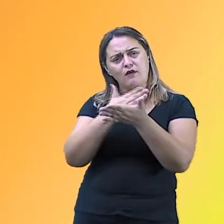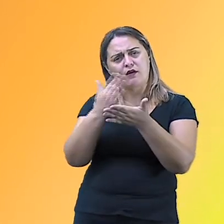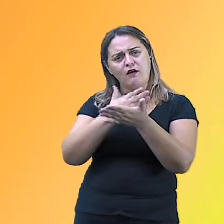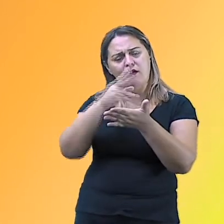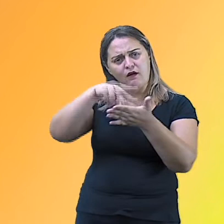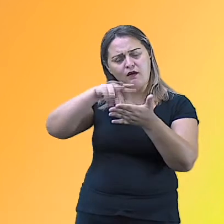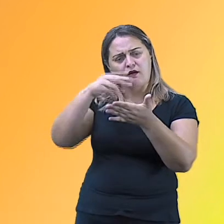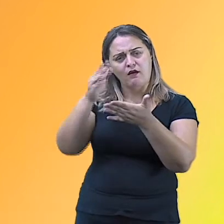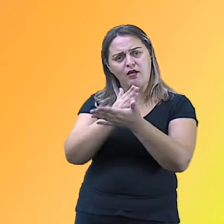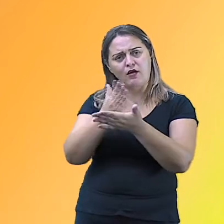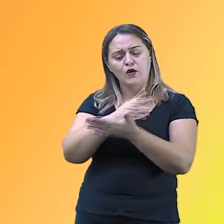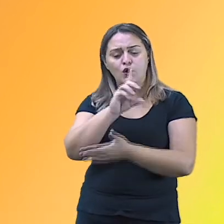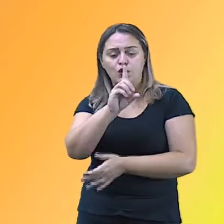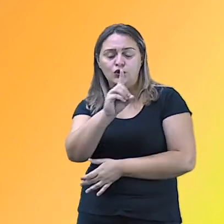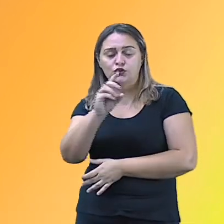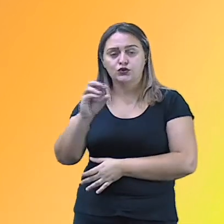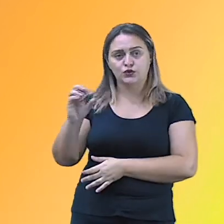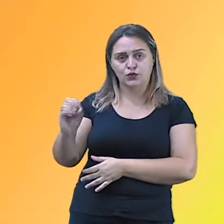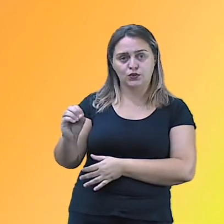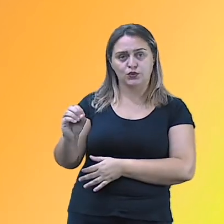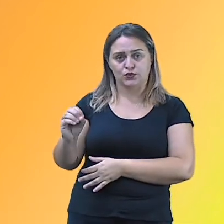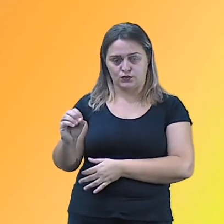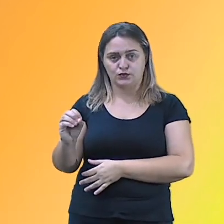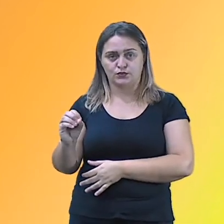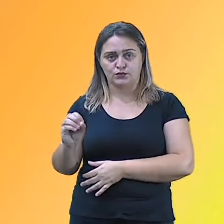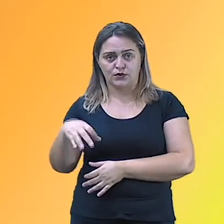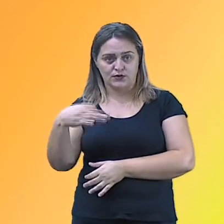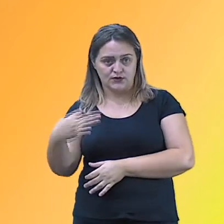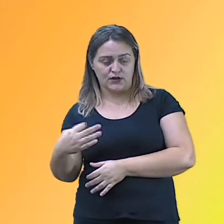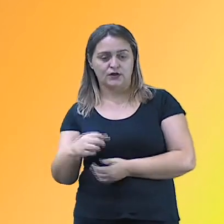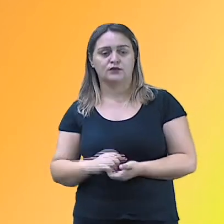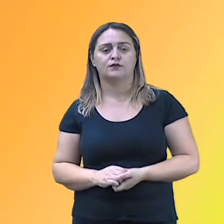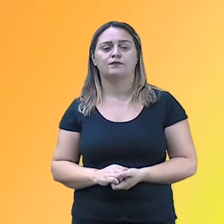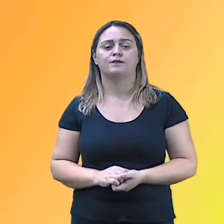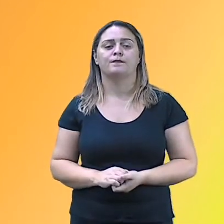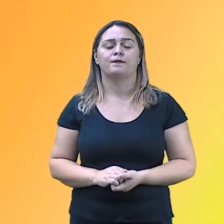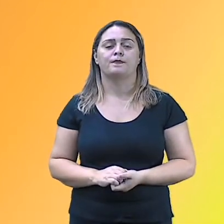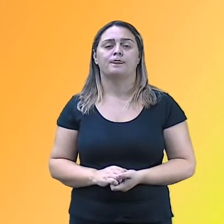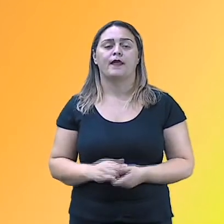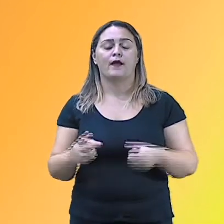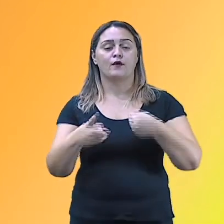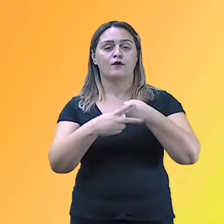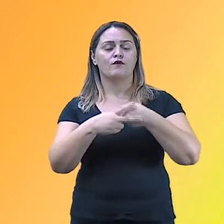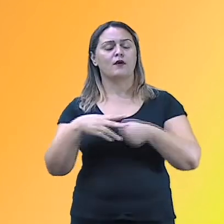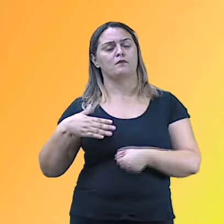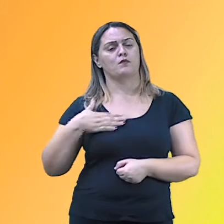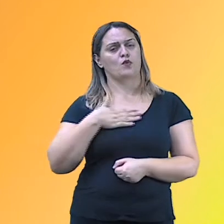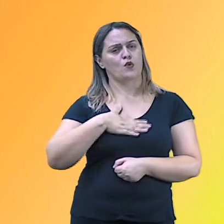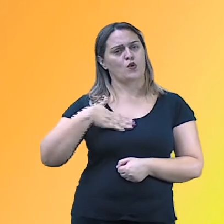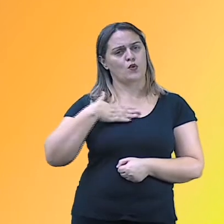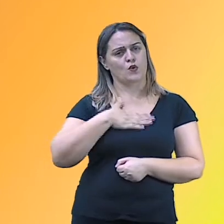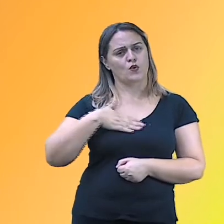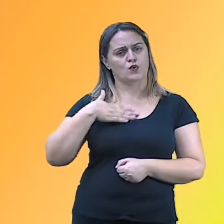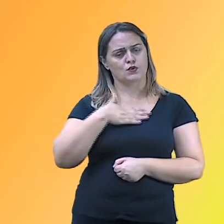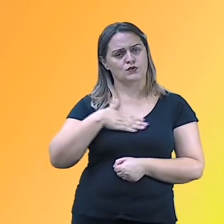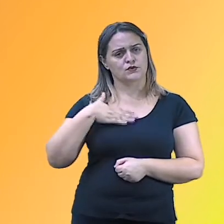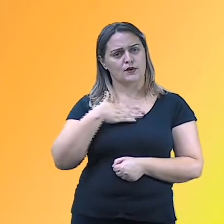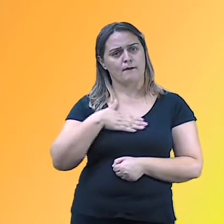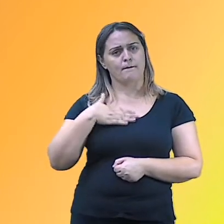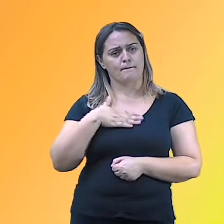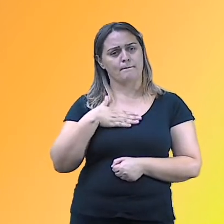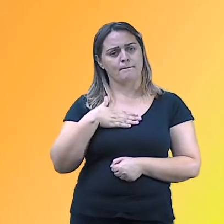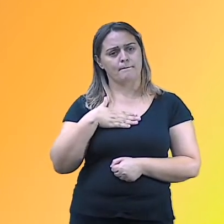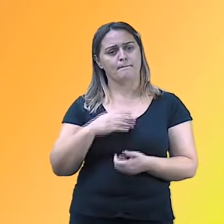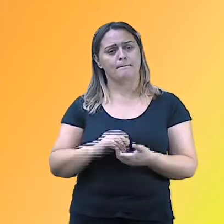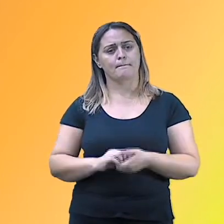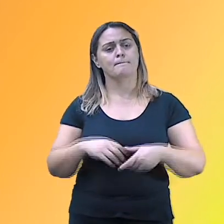verbo gostar, né? Apesar de ser um verbo que é transitivo, mas ele é